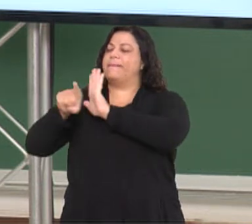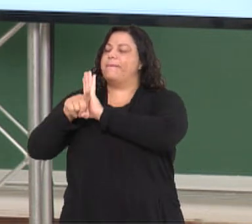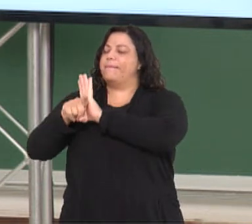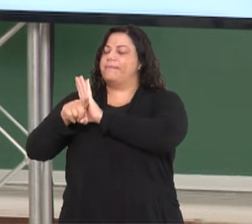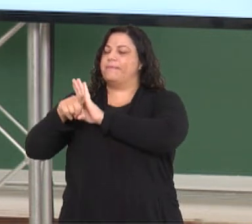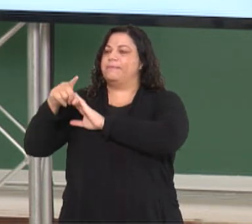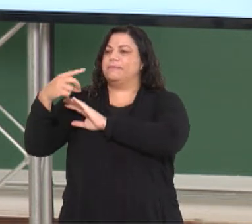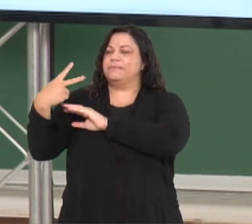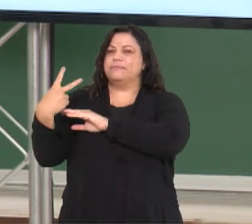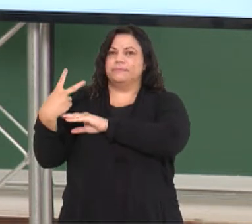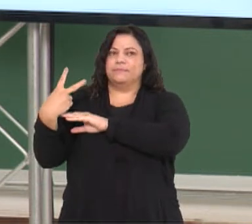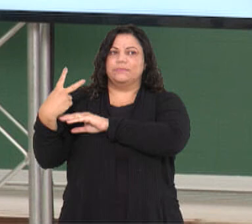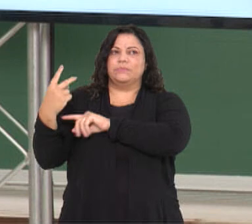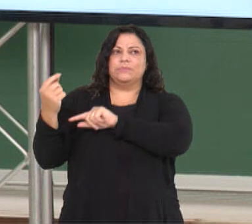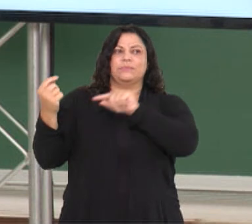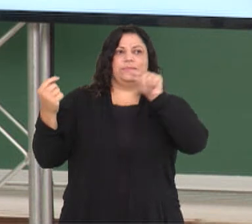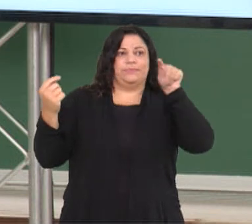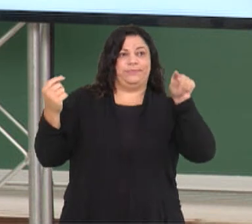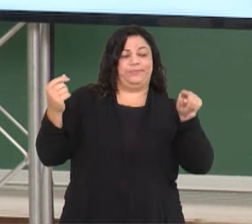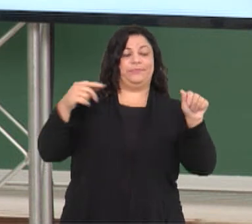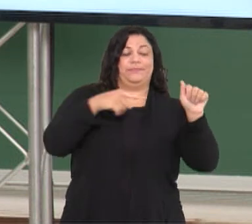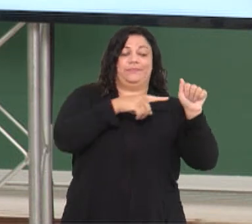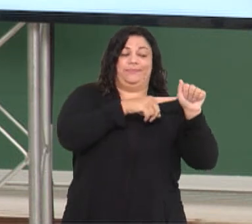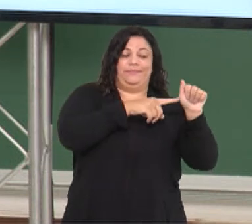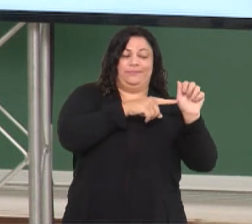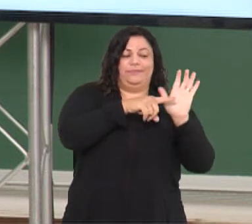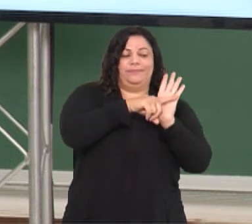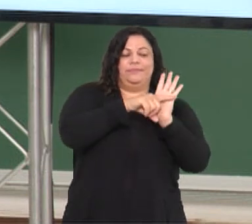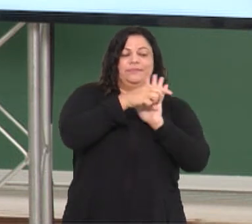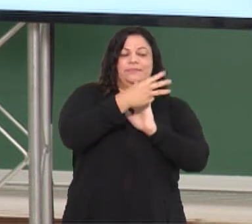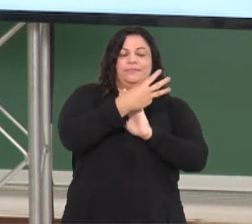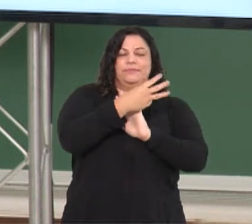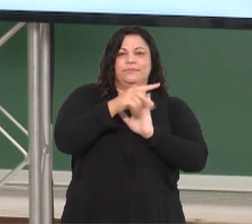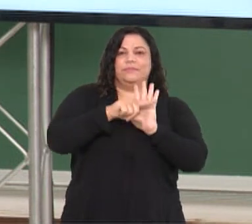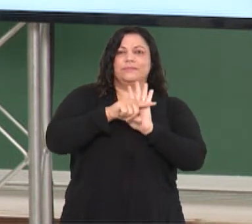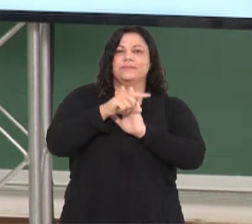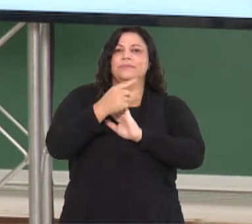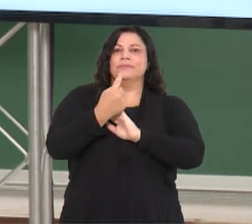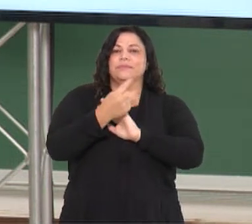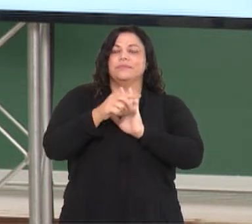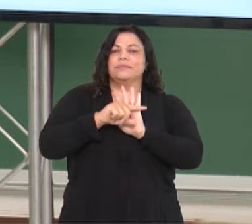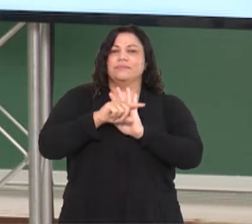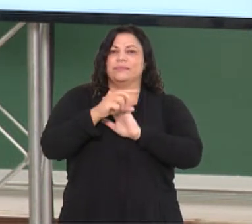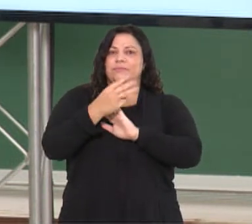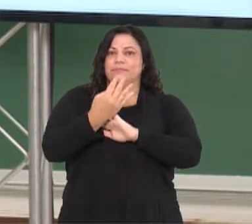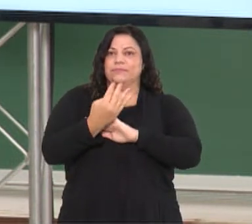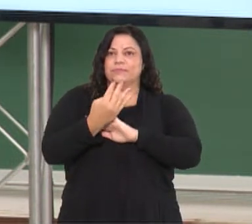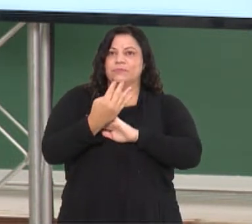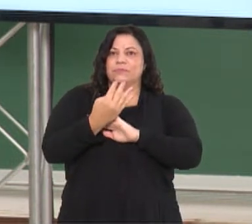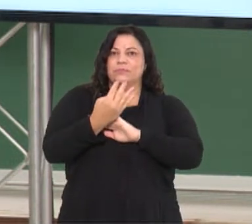lá. Ó. A menos 3 menos 1, menos 3 menos 1, menos 4.